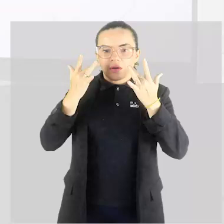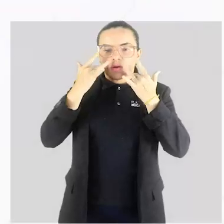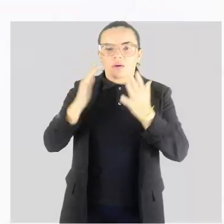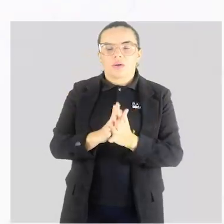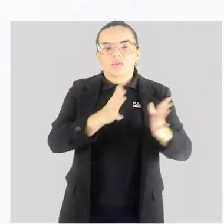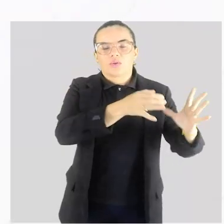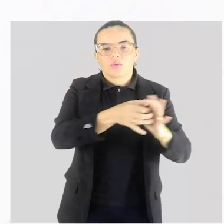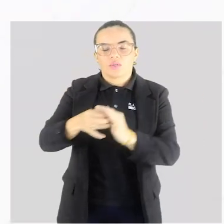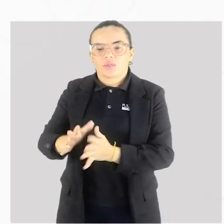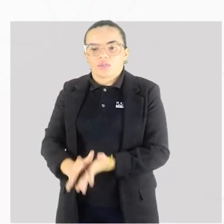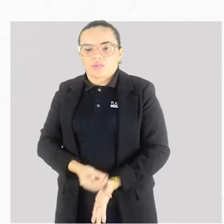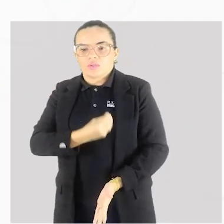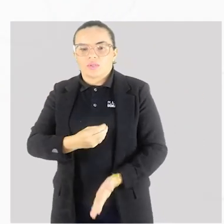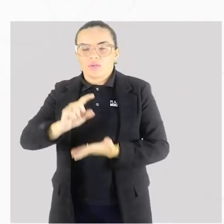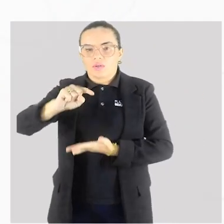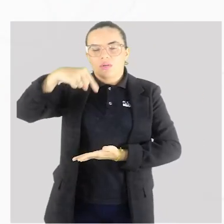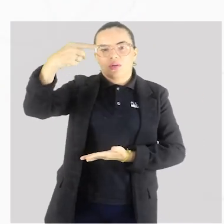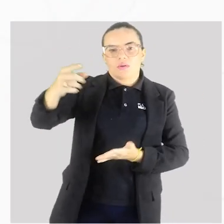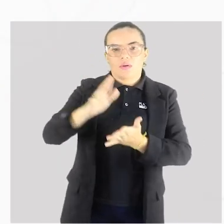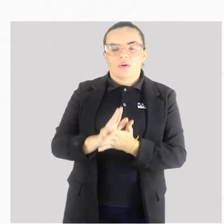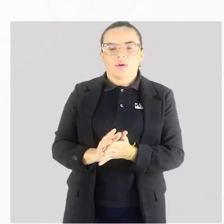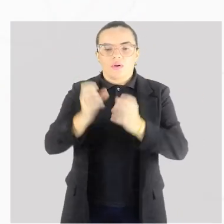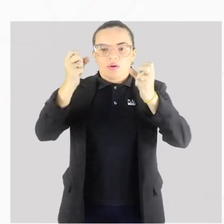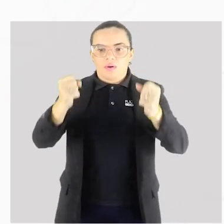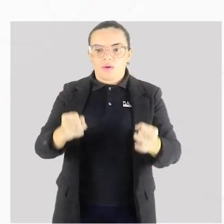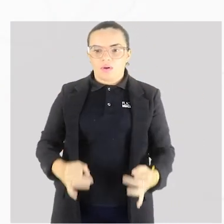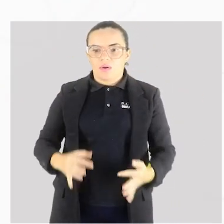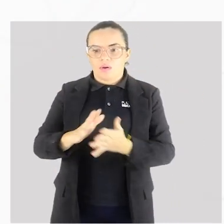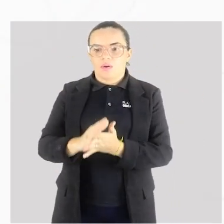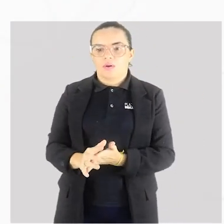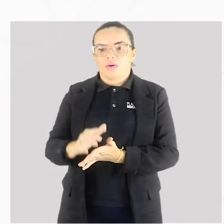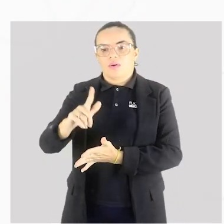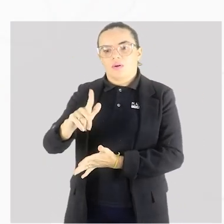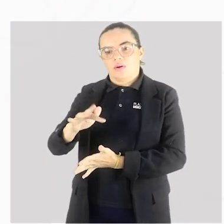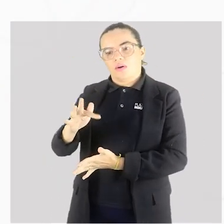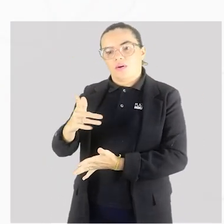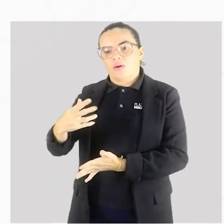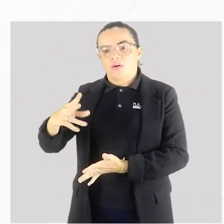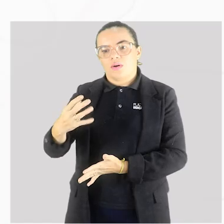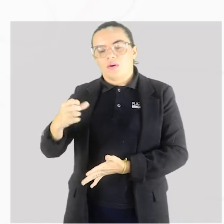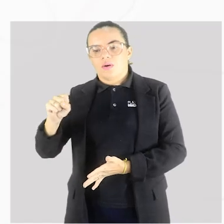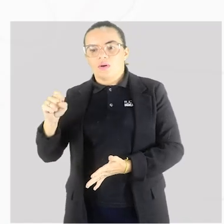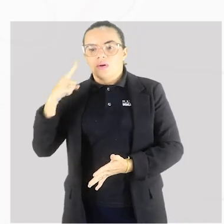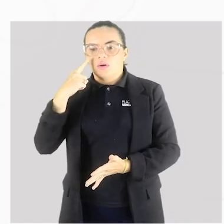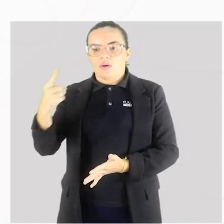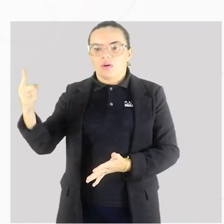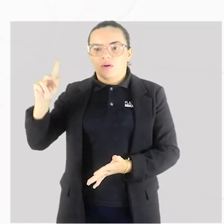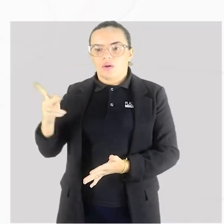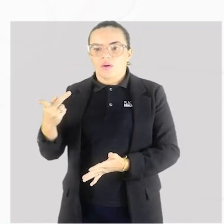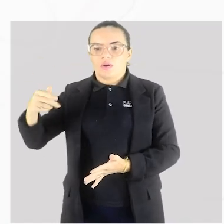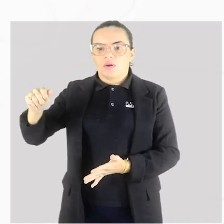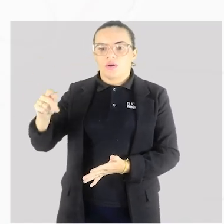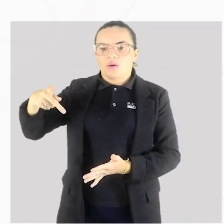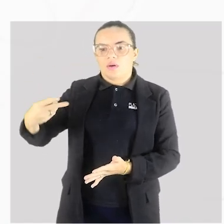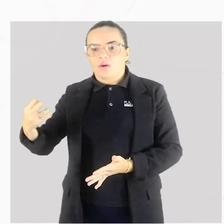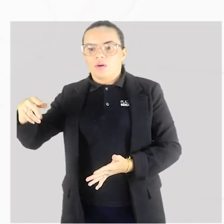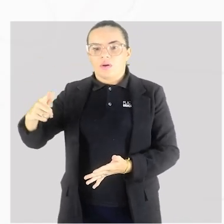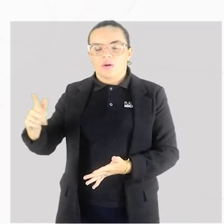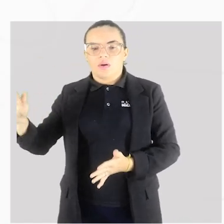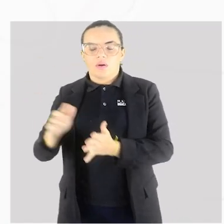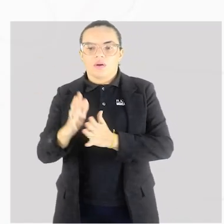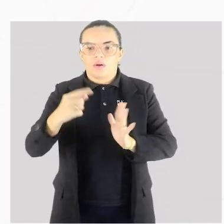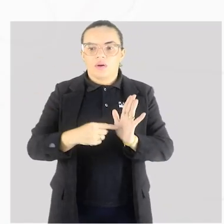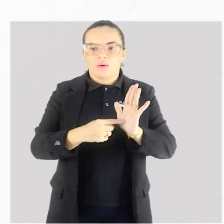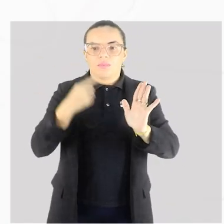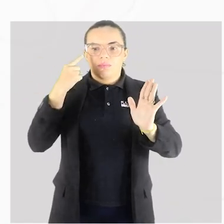falar sobre isso mais à frente. Fluids é o happening que eu mostrei para vocês, ele é processual e explora esse conceito